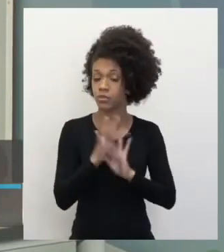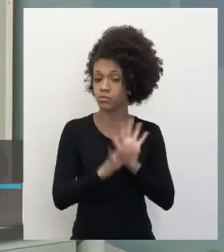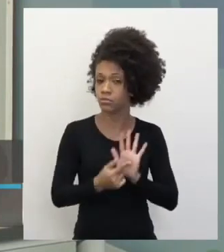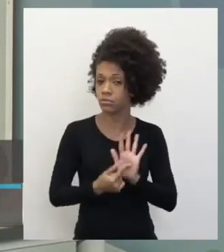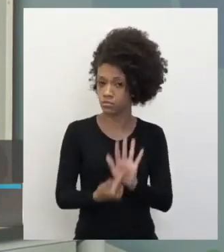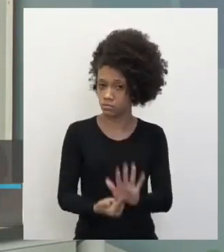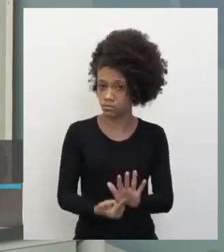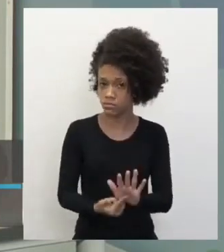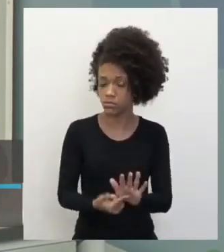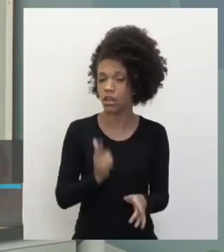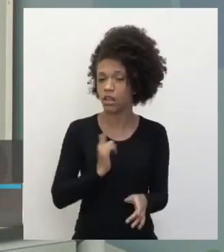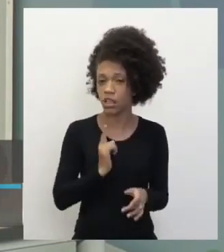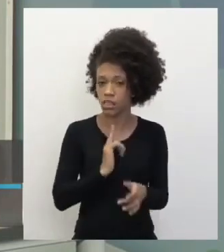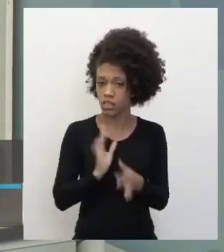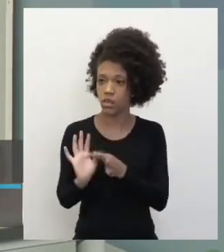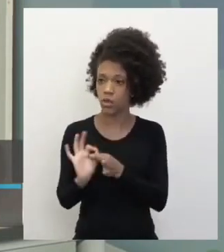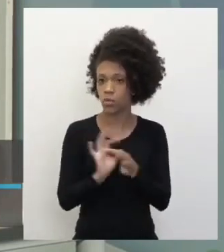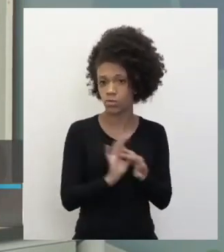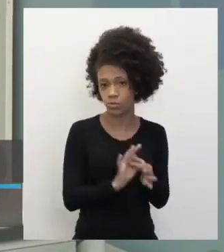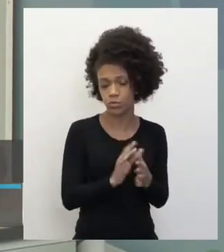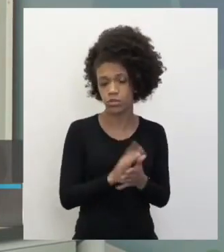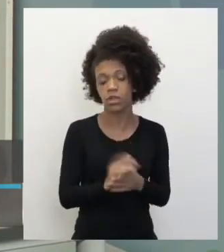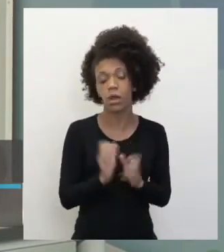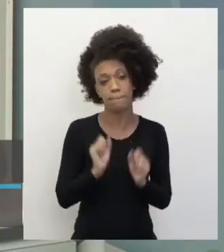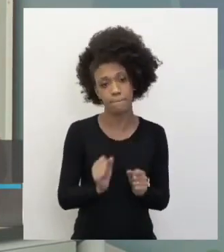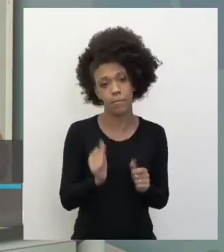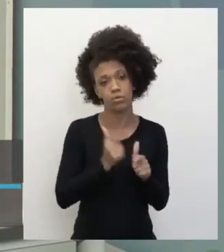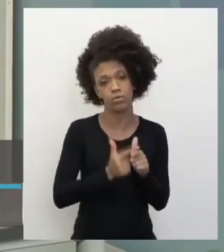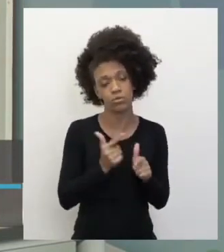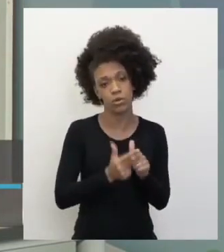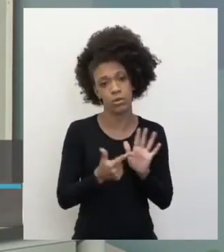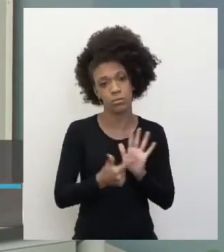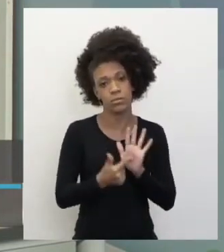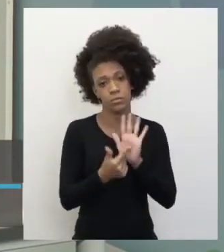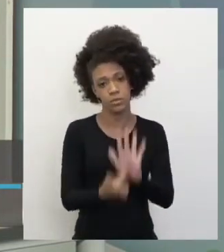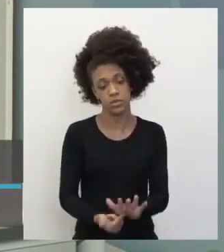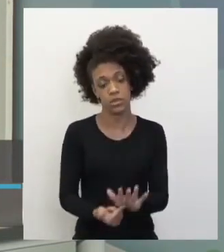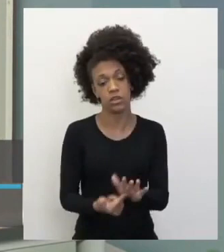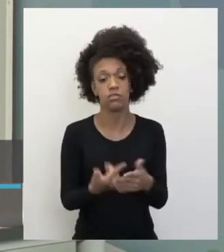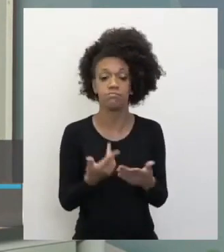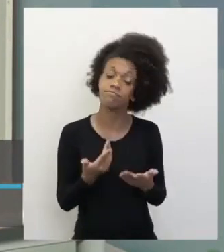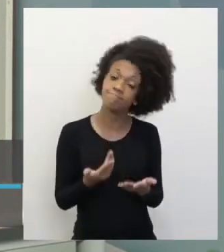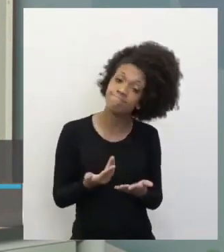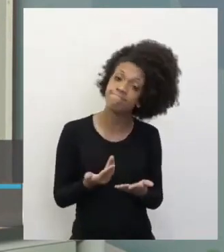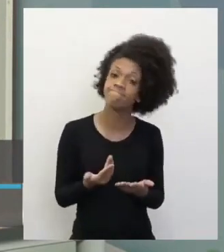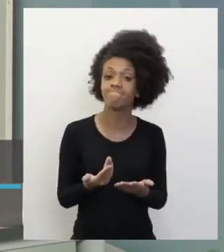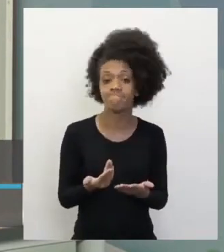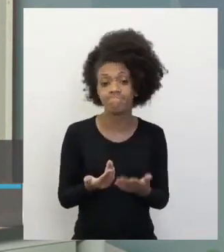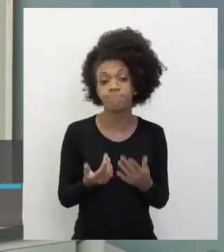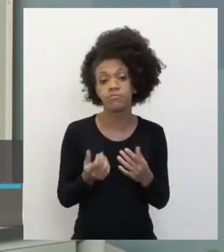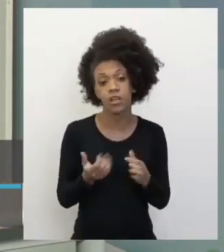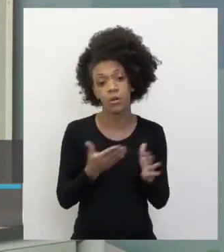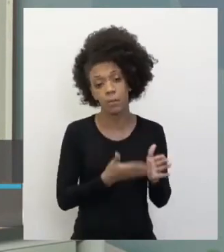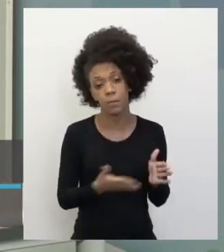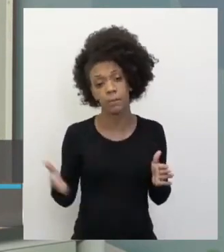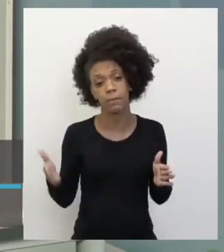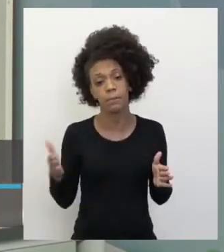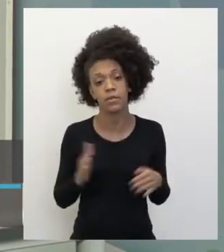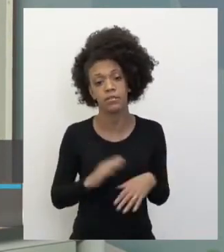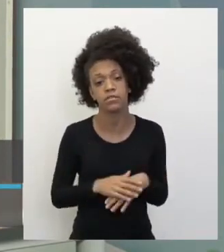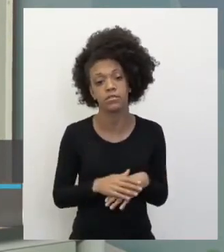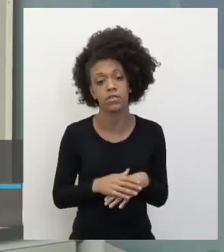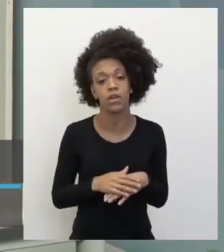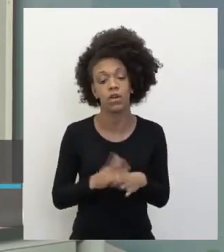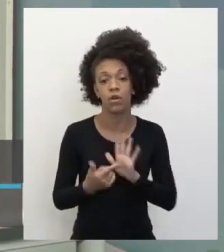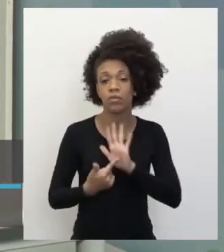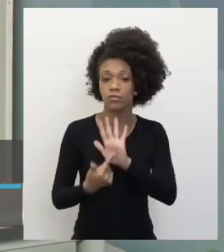um termo, né, que a gente pode problematizar aí, embora a gente sabe que por muito tempo, historiograficamente, se